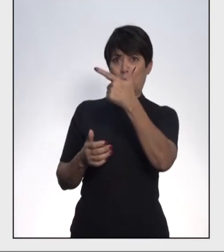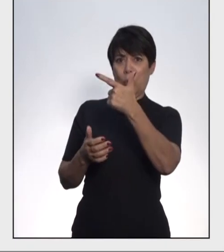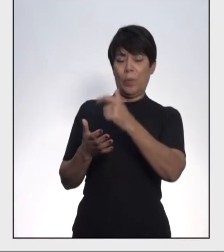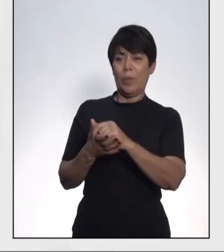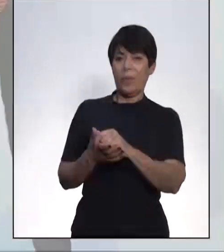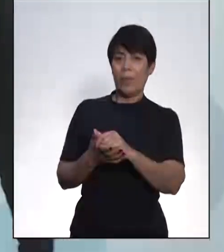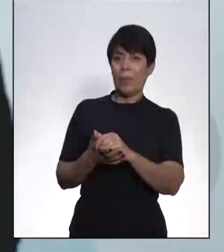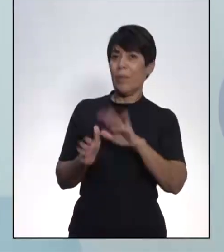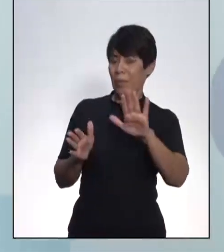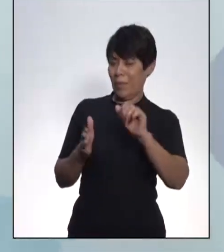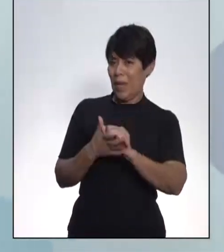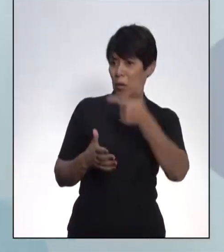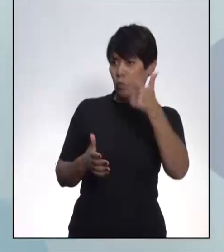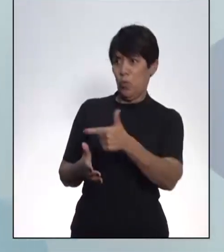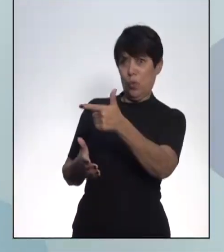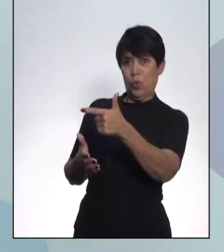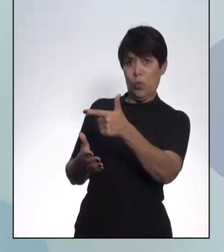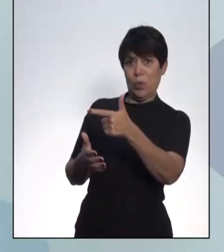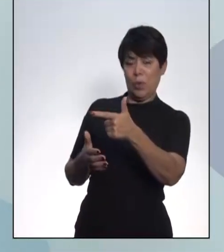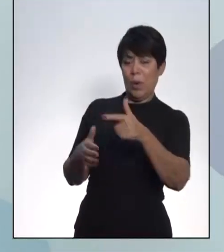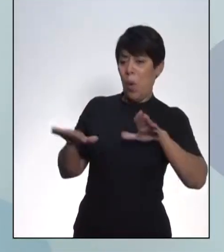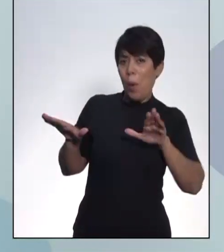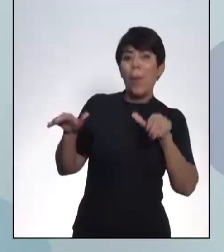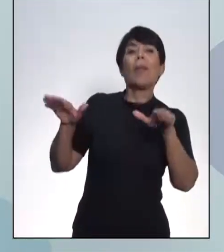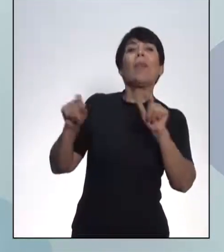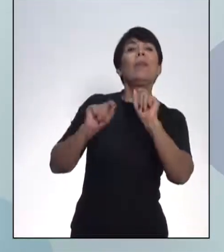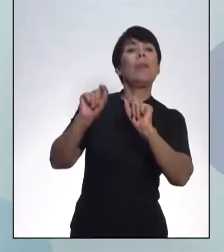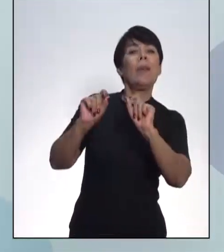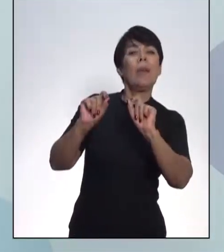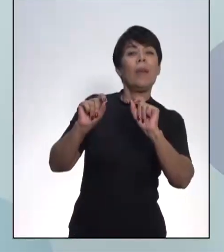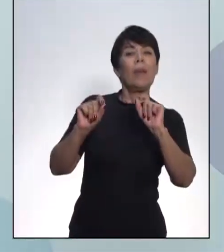olha para mim. Se eu der um tiro no pássaro, pá, o que vai acontecer?